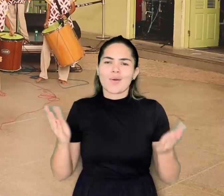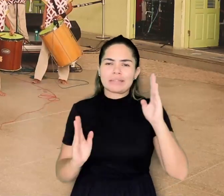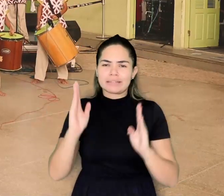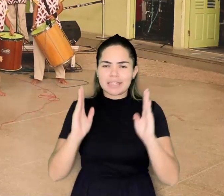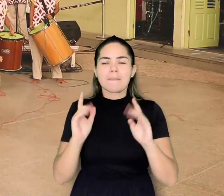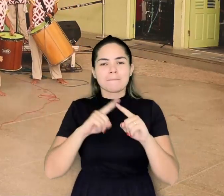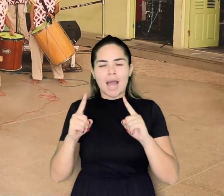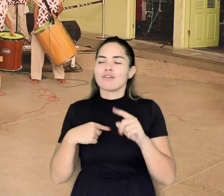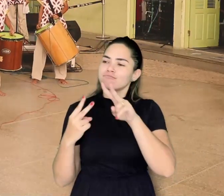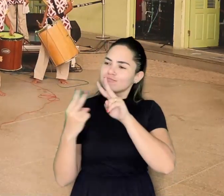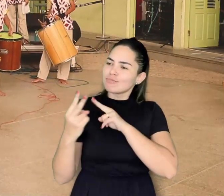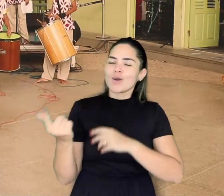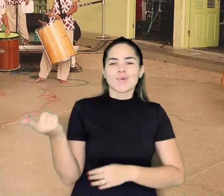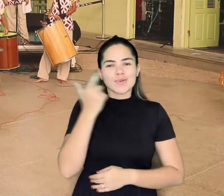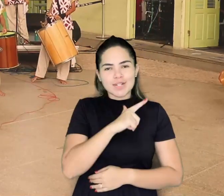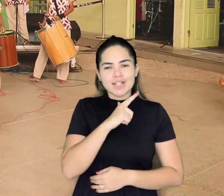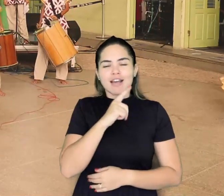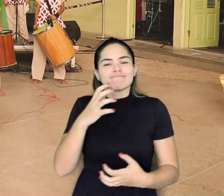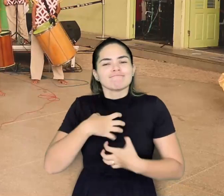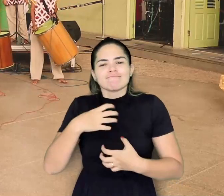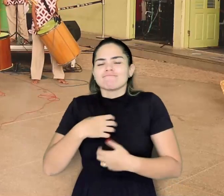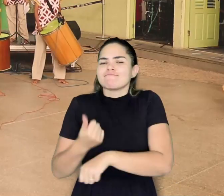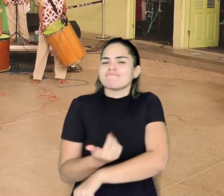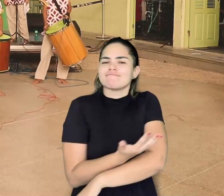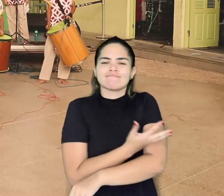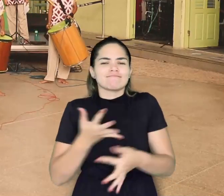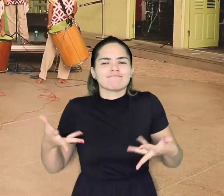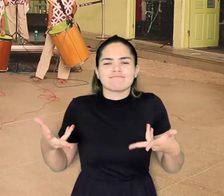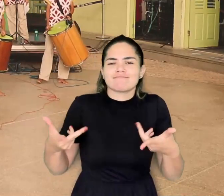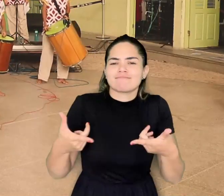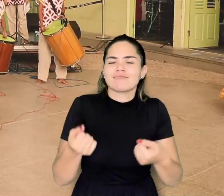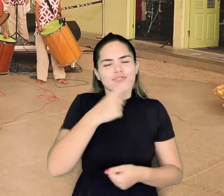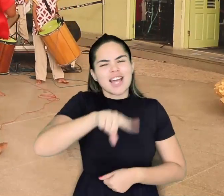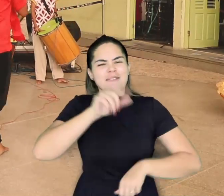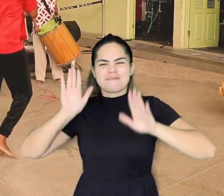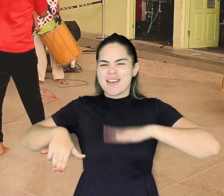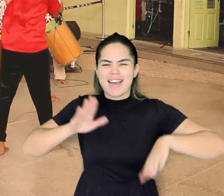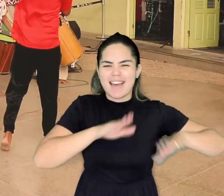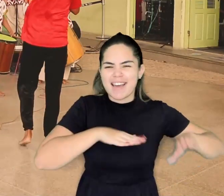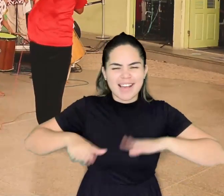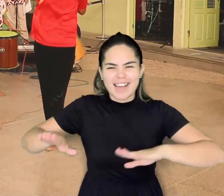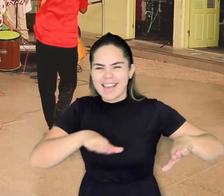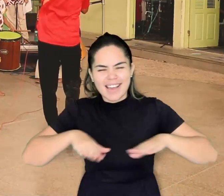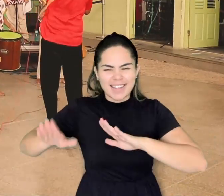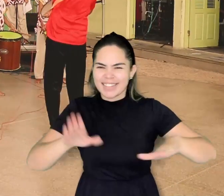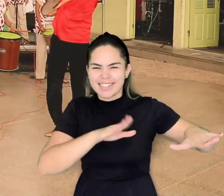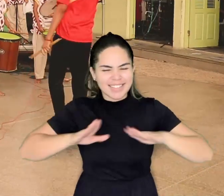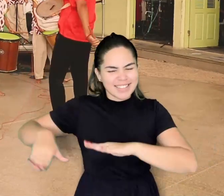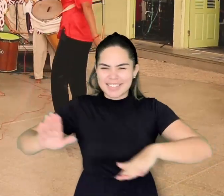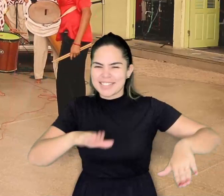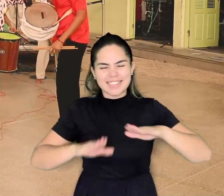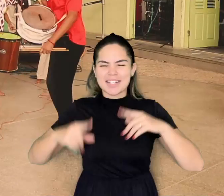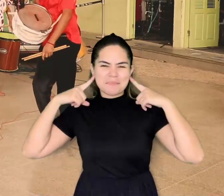tá nesse momento tão festivo. Então, mesmo por vídeo, essa energia que ele deixa pra gente. Vamos batucar.